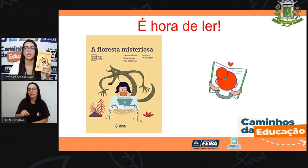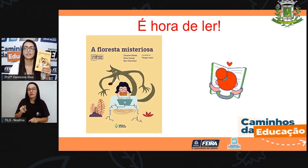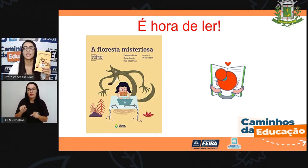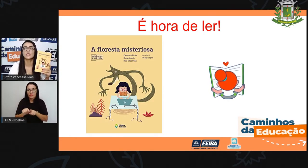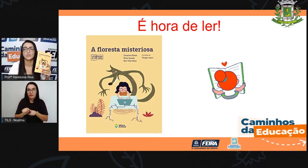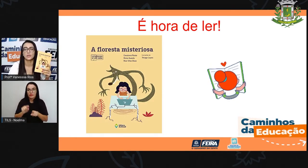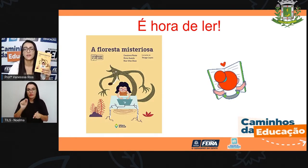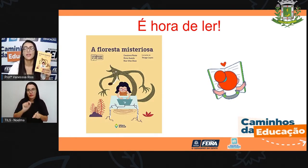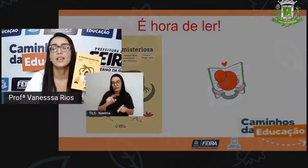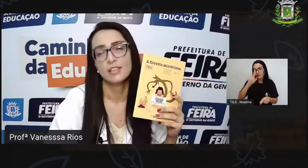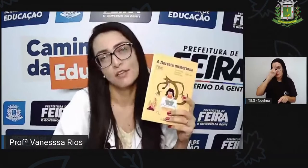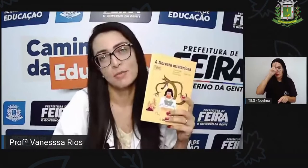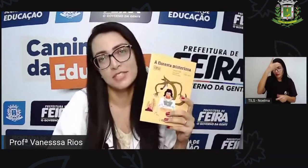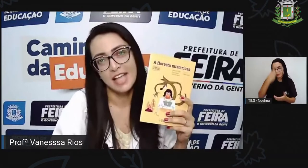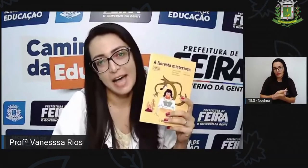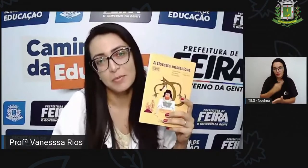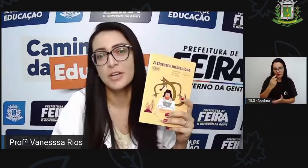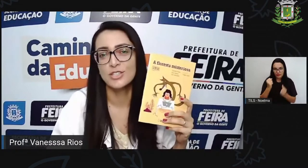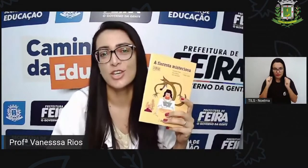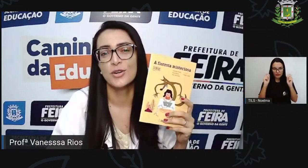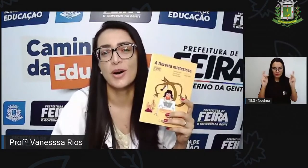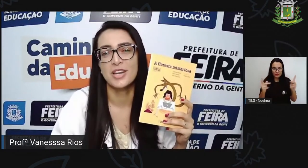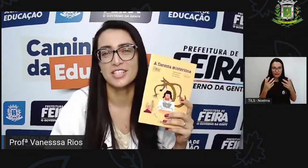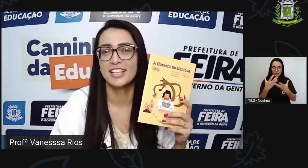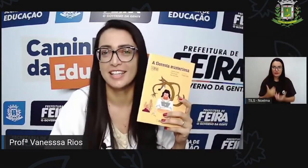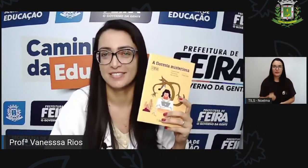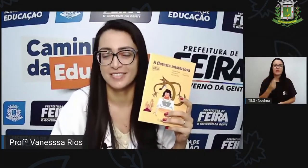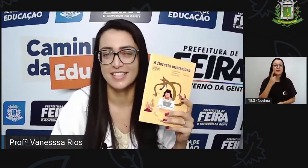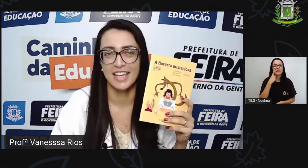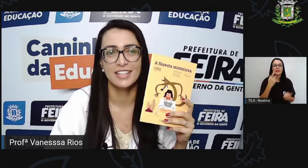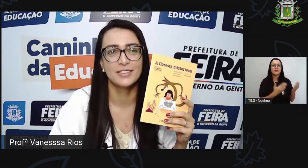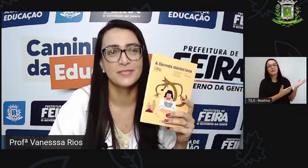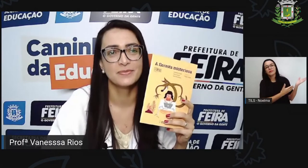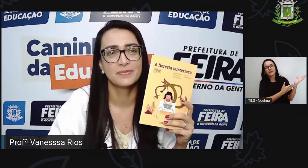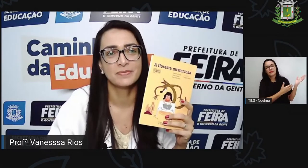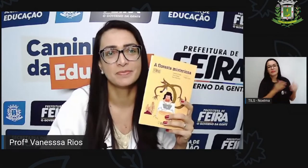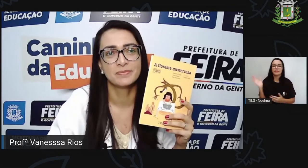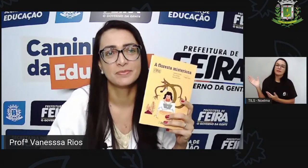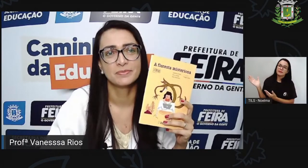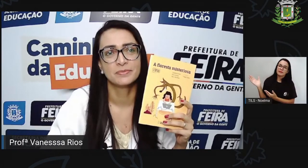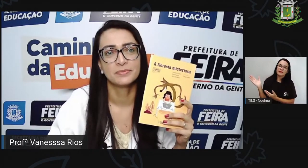no decorrer da história. Então, vamos lá, porque chegou a hora de ler, tá certo?